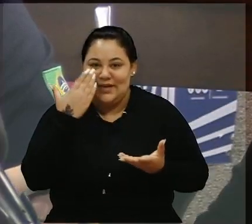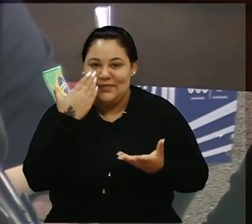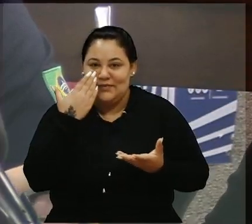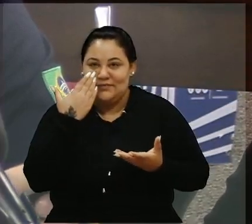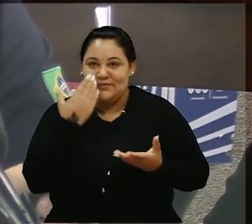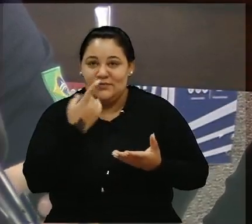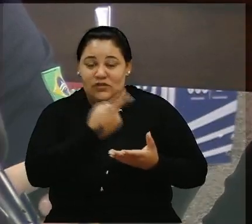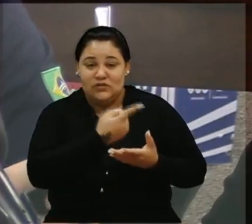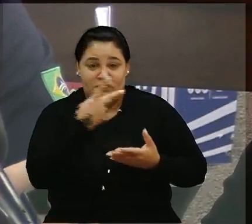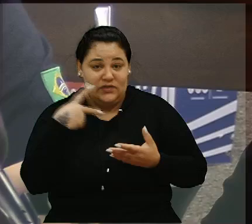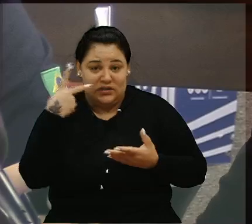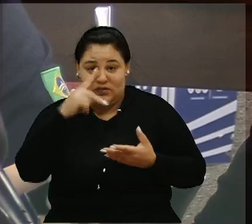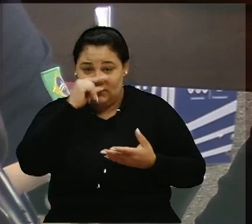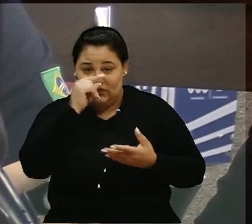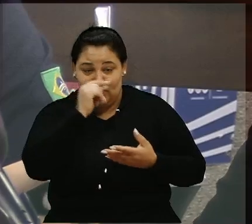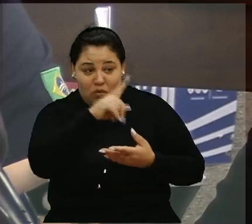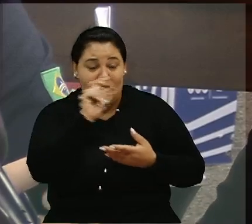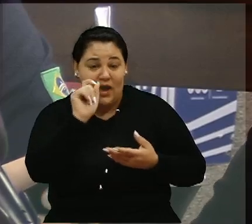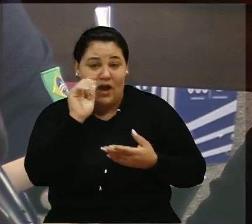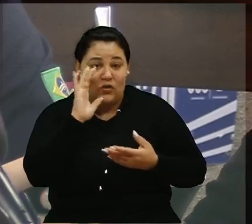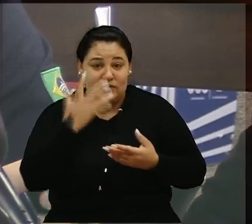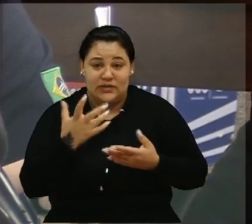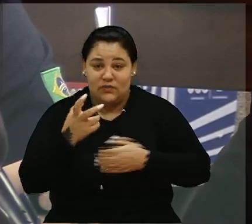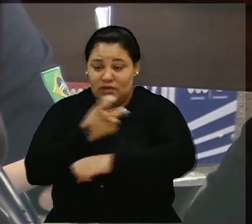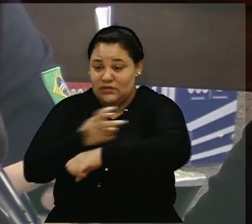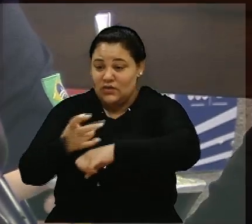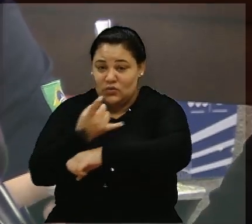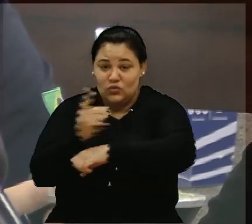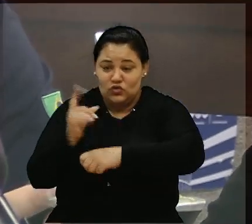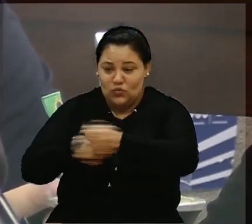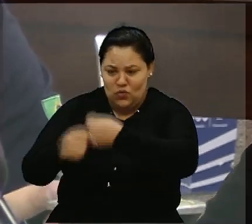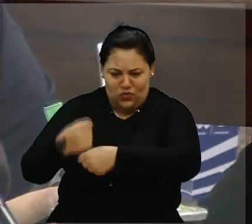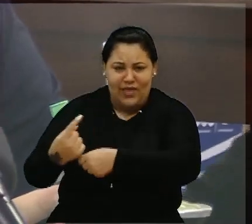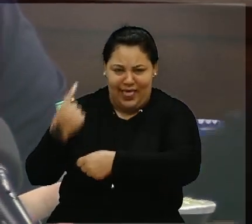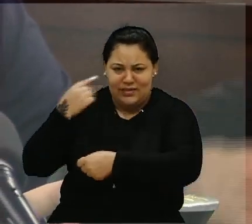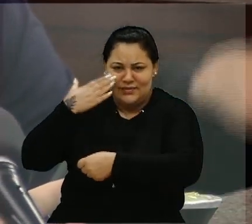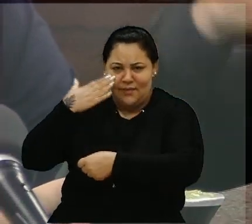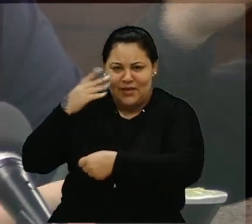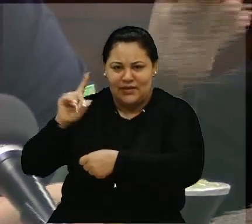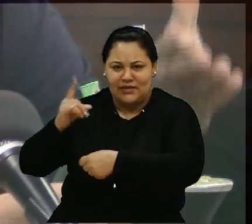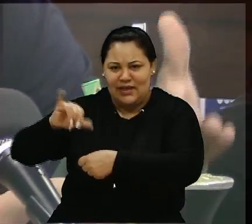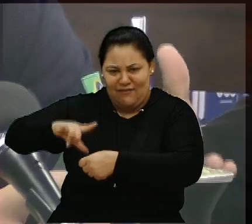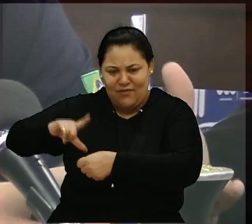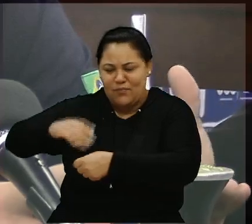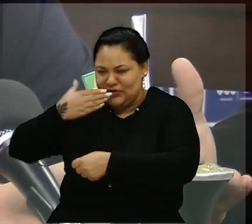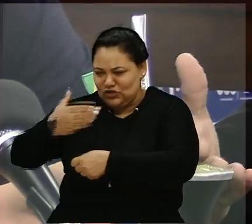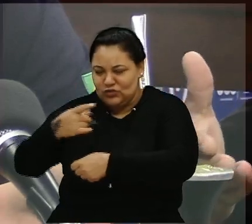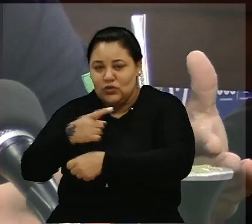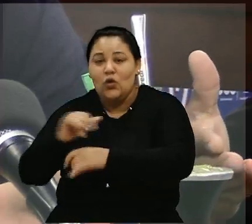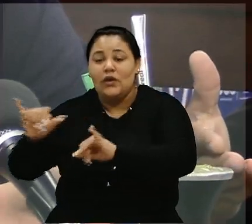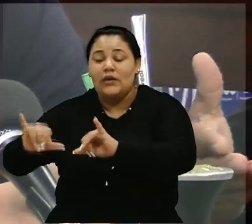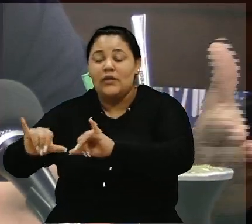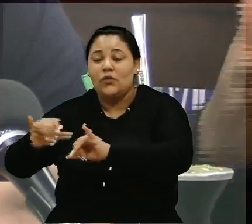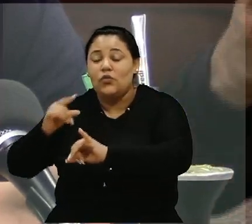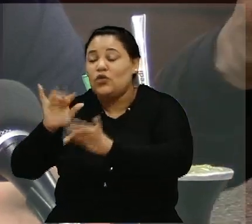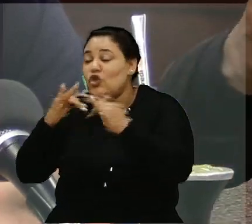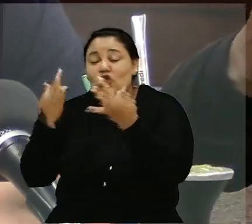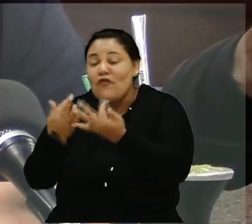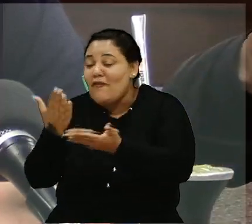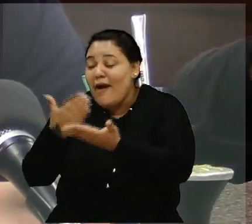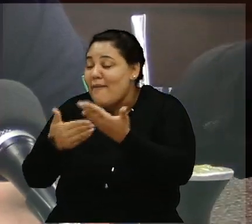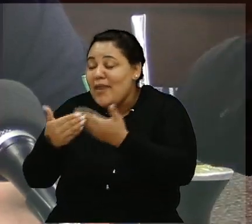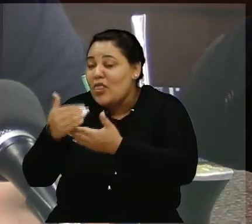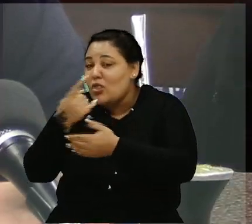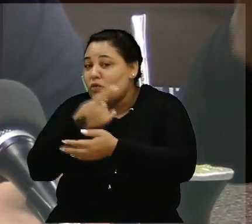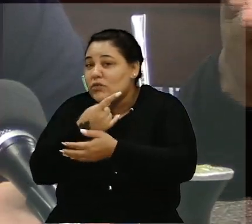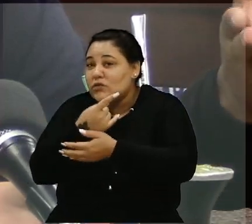vereador Fantinel, na situação que ocorreu na última legislatura. Então, o que a família dele sofreu por uma fala que ele